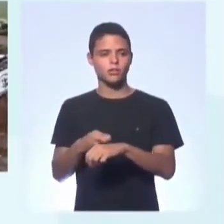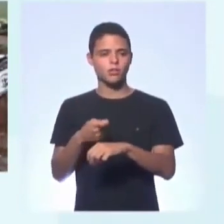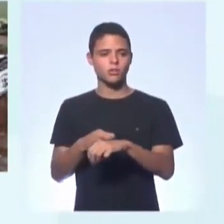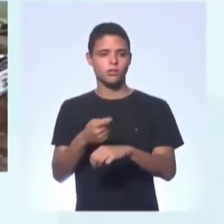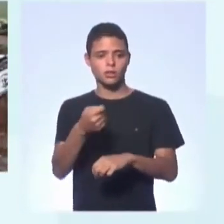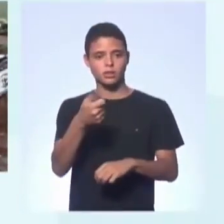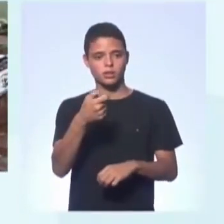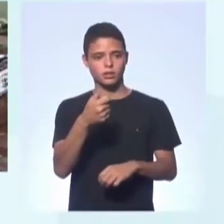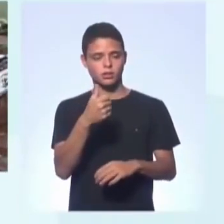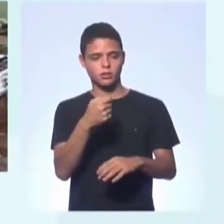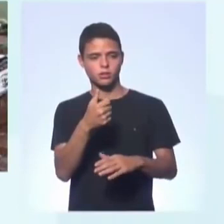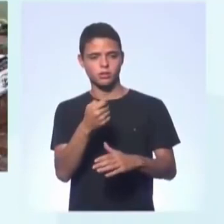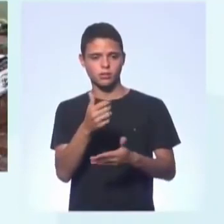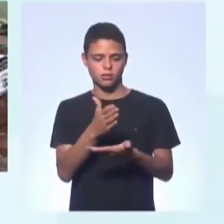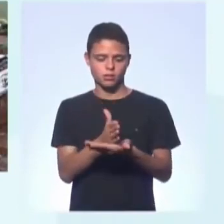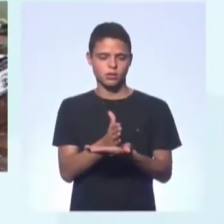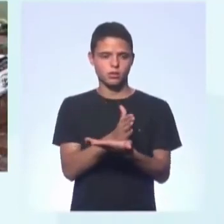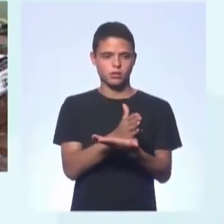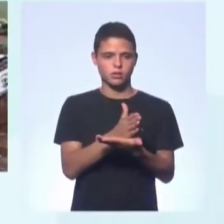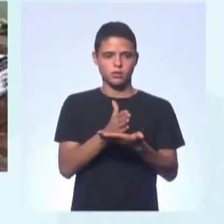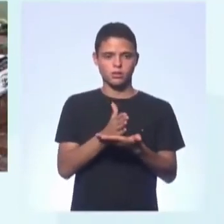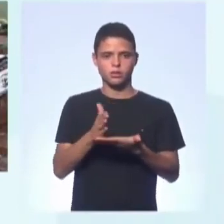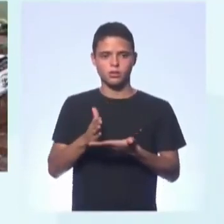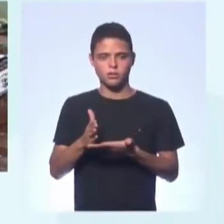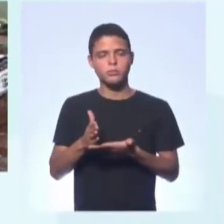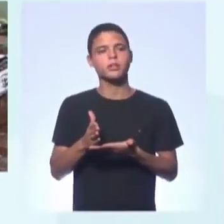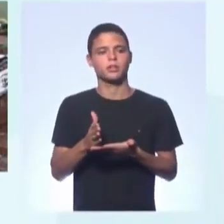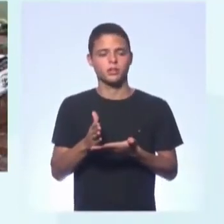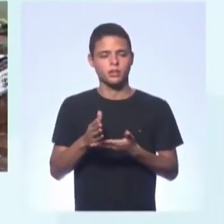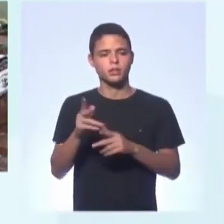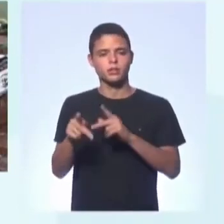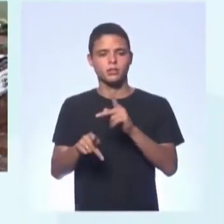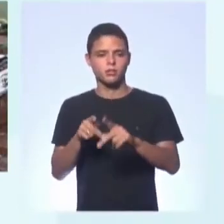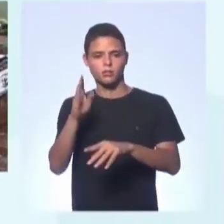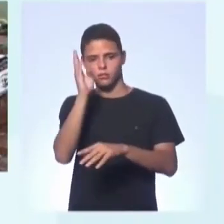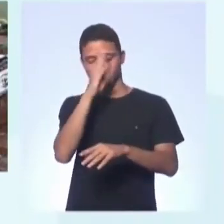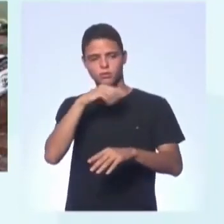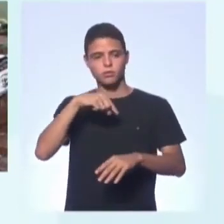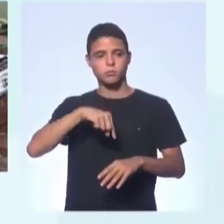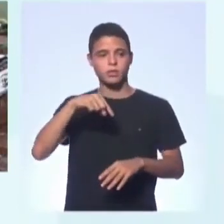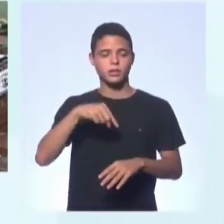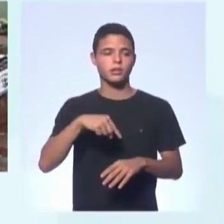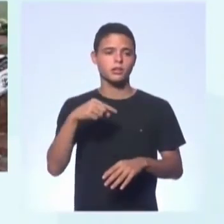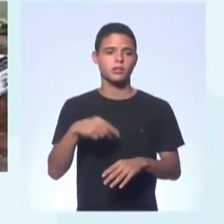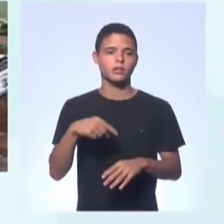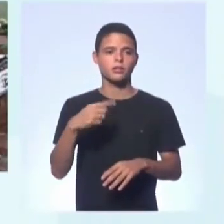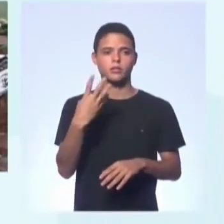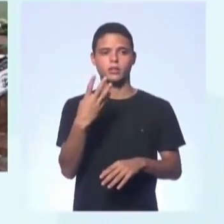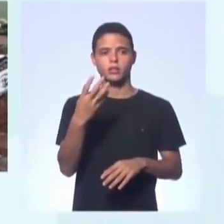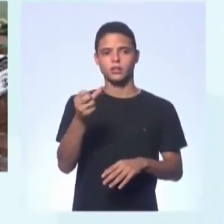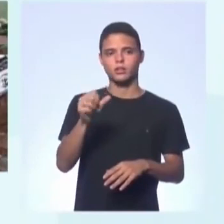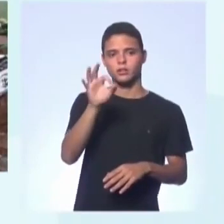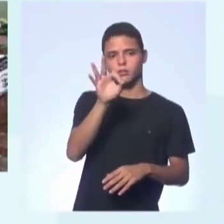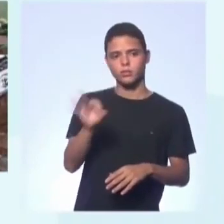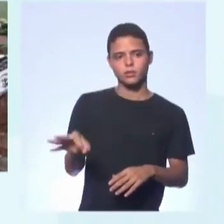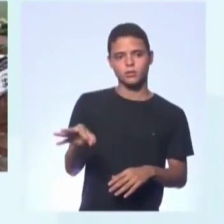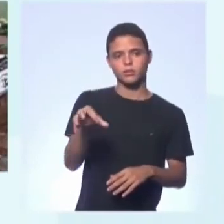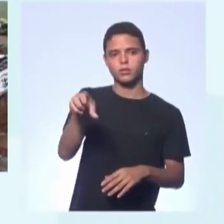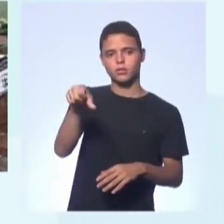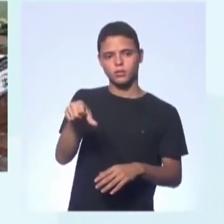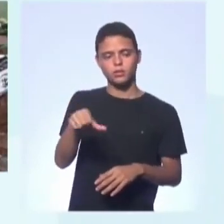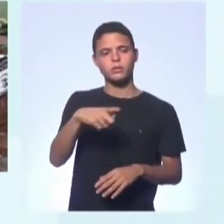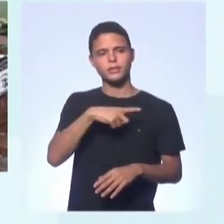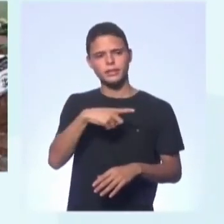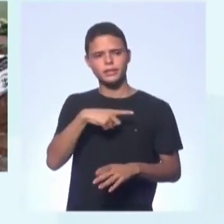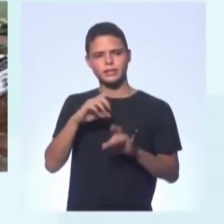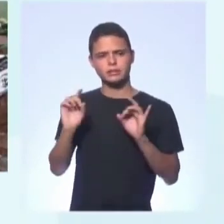dos municípios brasileiros, 49,9% pesquisados, ainda despeja resíduos em lixões,